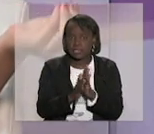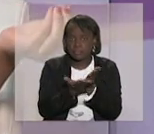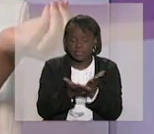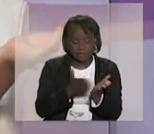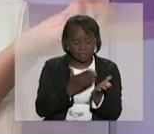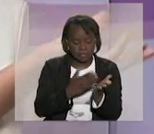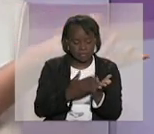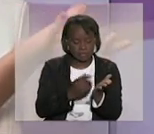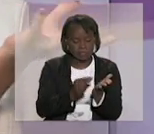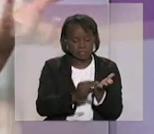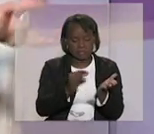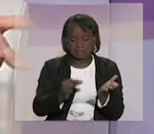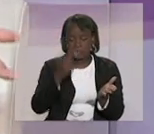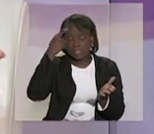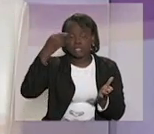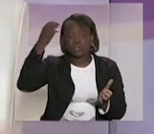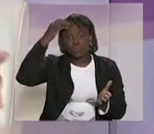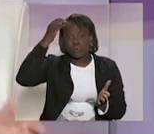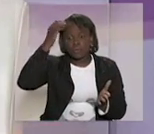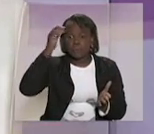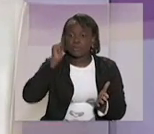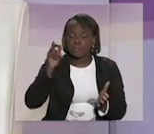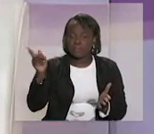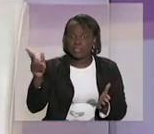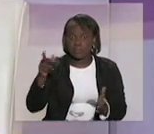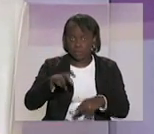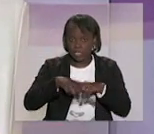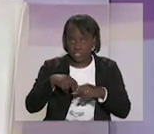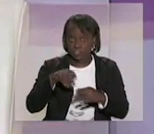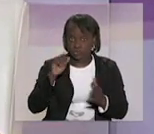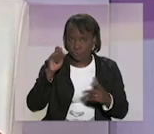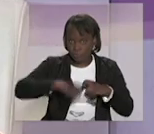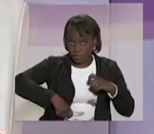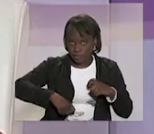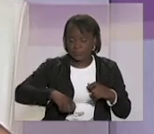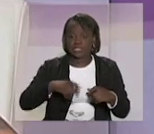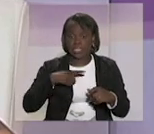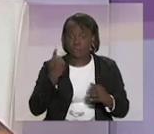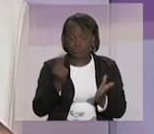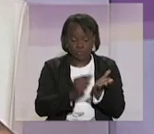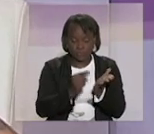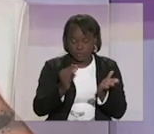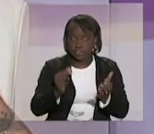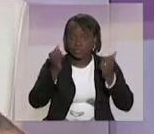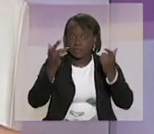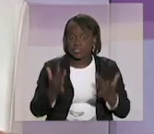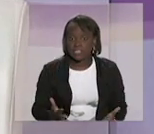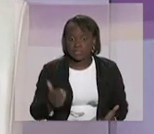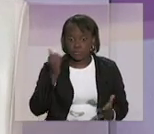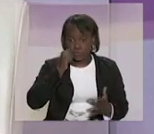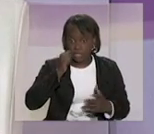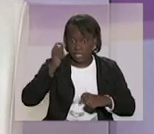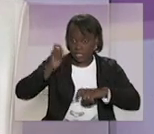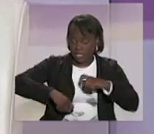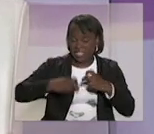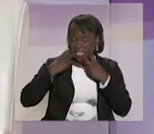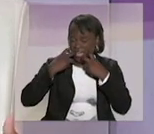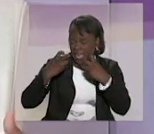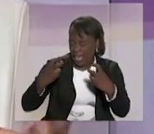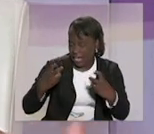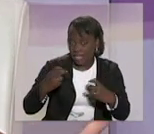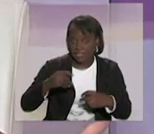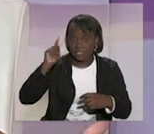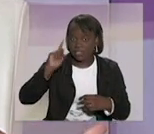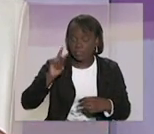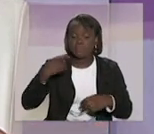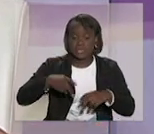a culpabilização da vítima em caso de estupro é muito evidente. Tem um versículo que diz, por exemplo, que a mulher que é estuprada e não grita